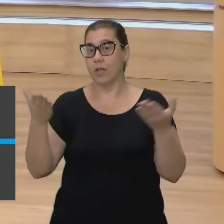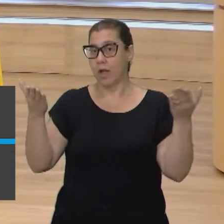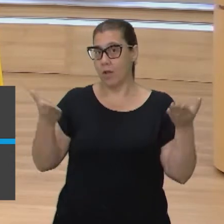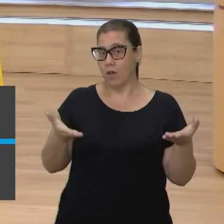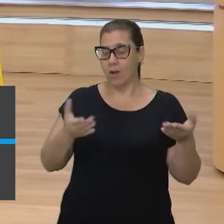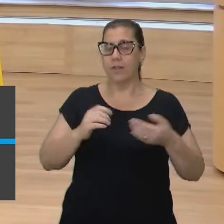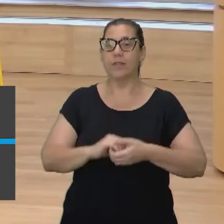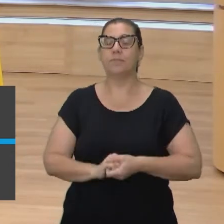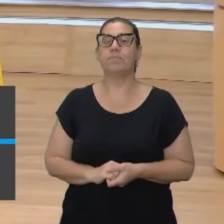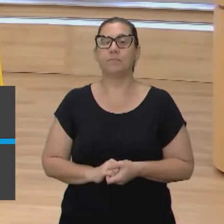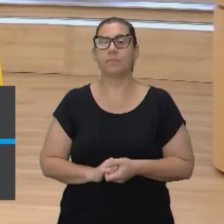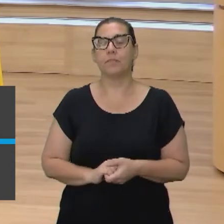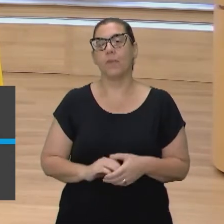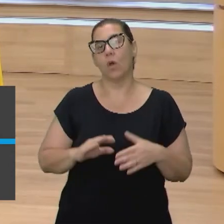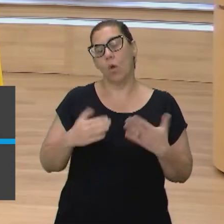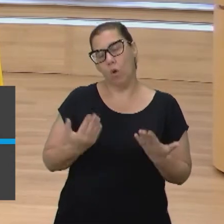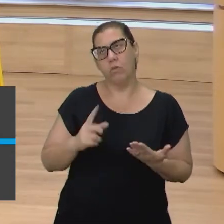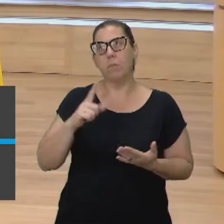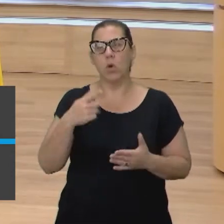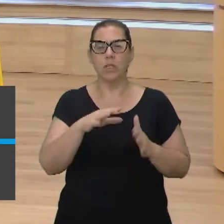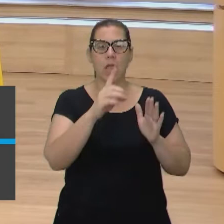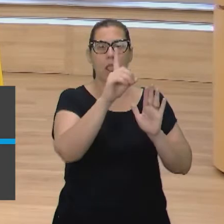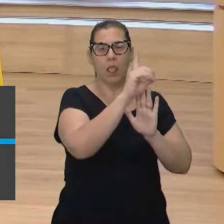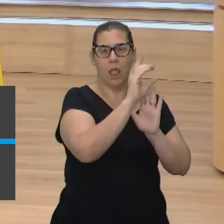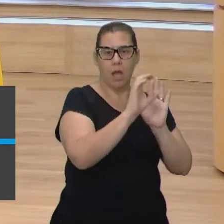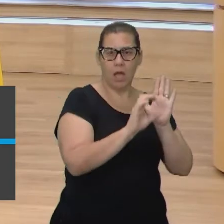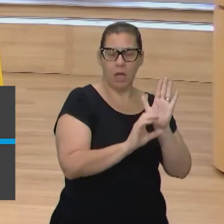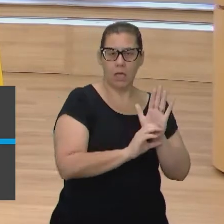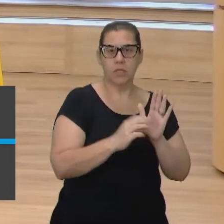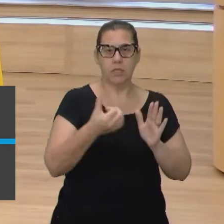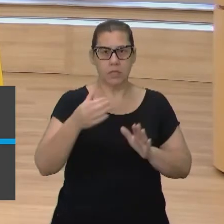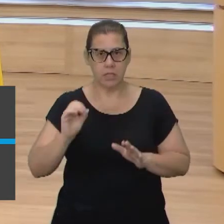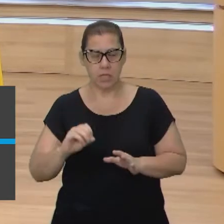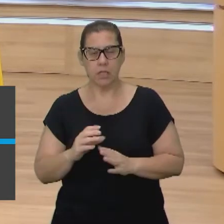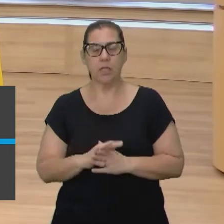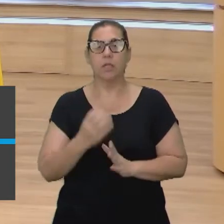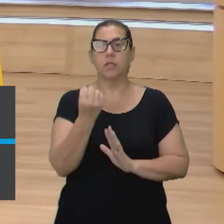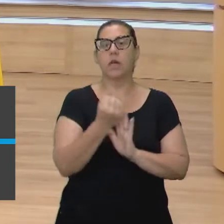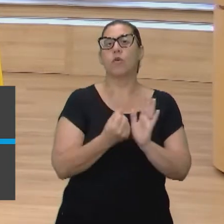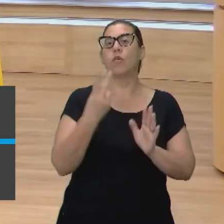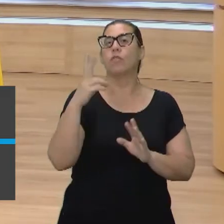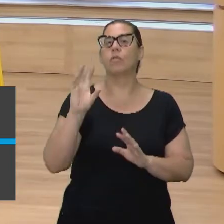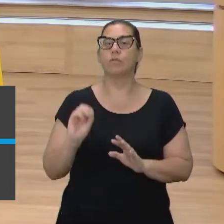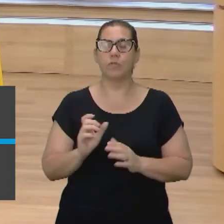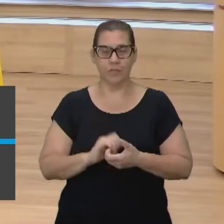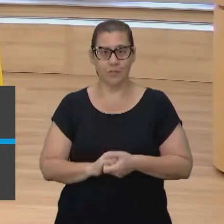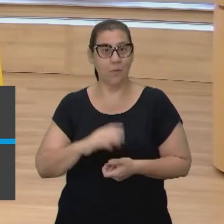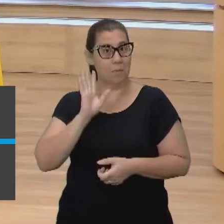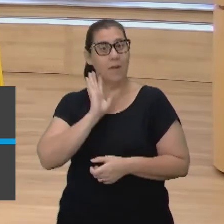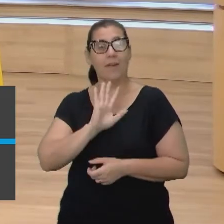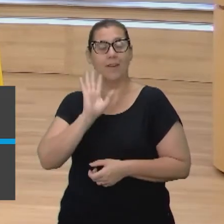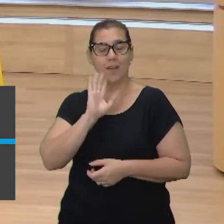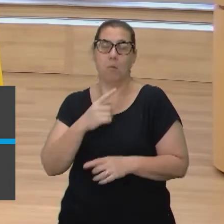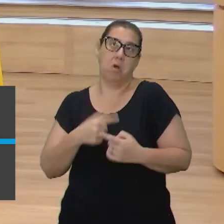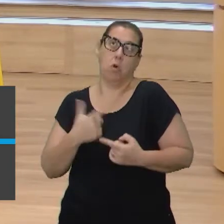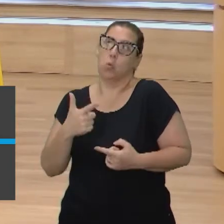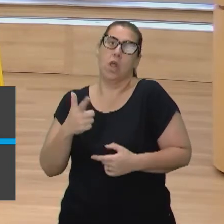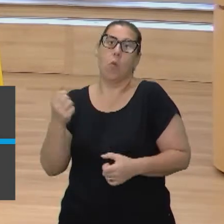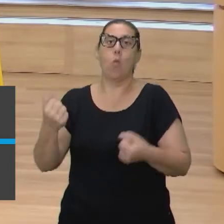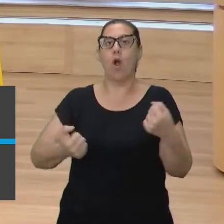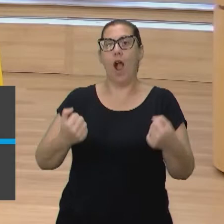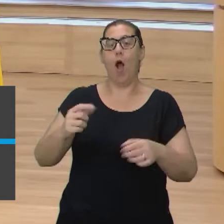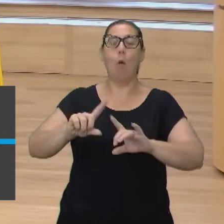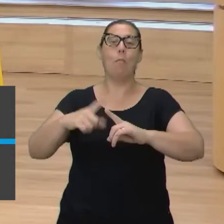né? Ou pelo menos depois da década de 70 do século 20. Então vai ser legal, né? Porque já que eu não tenho um carro aqui, eu